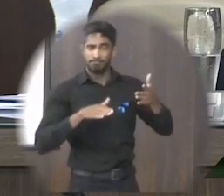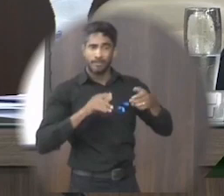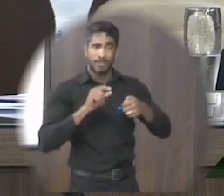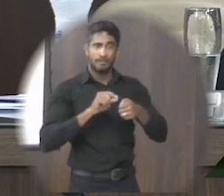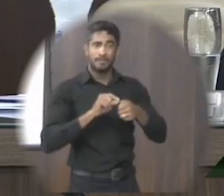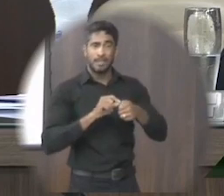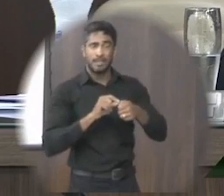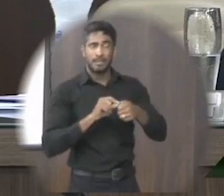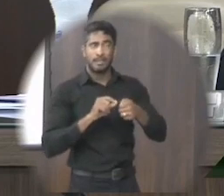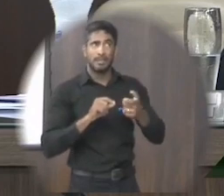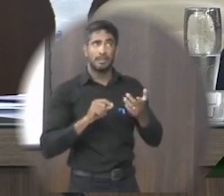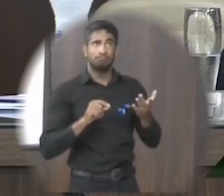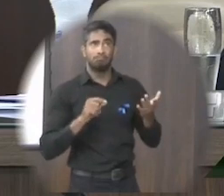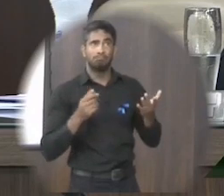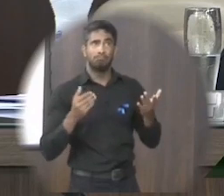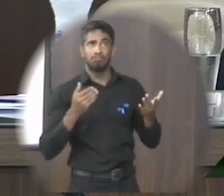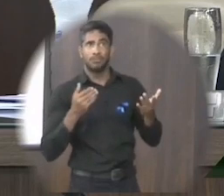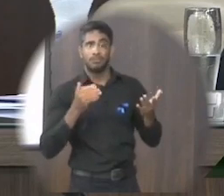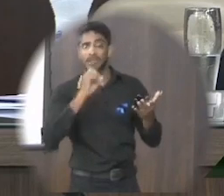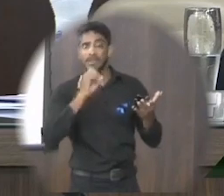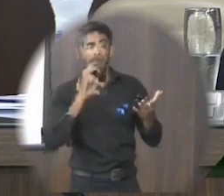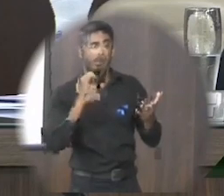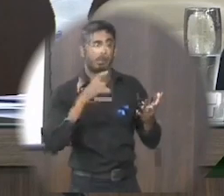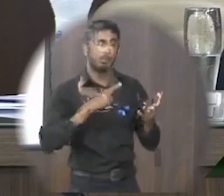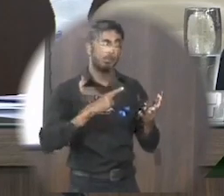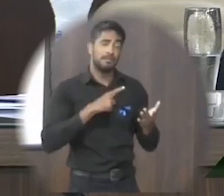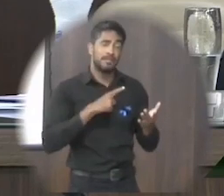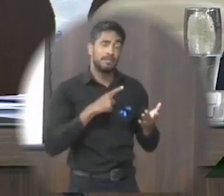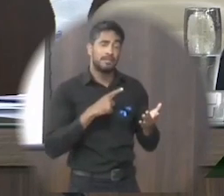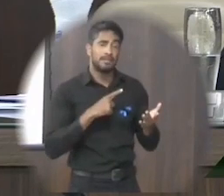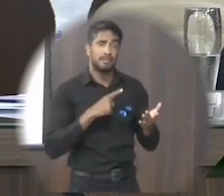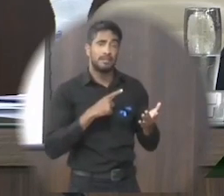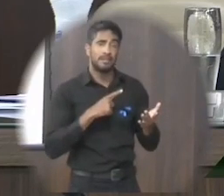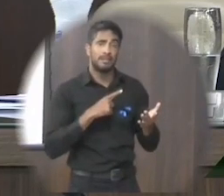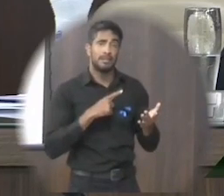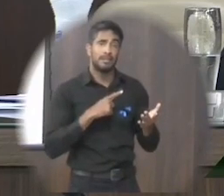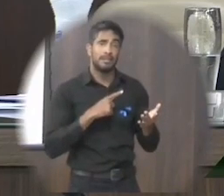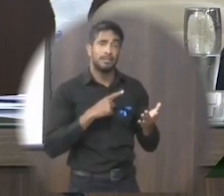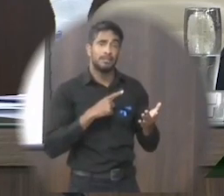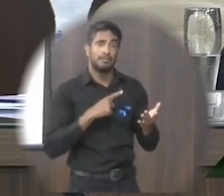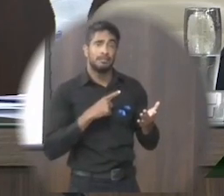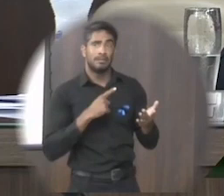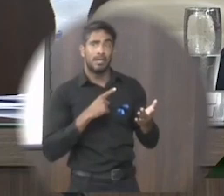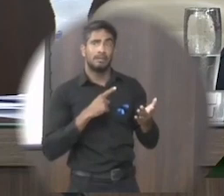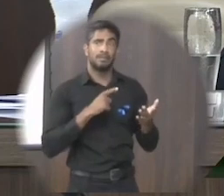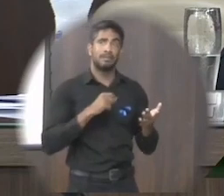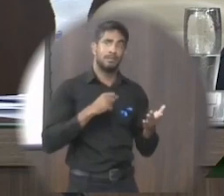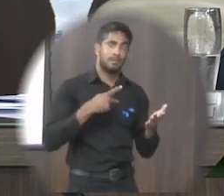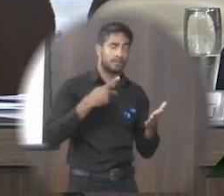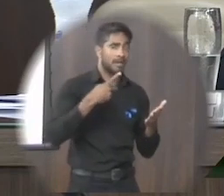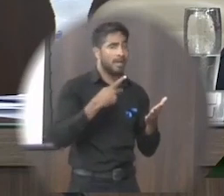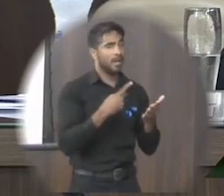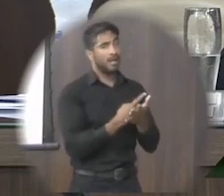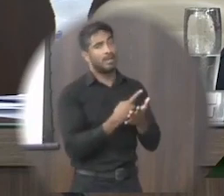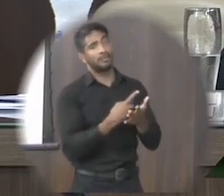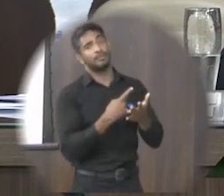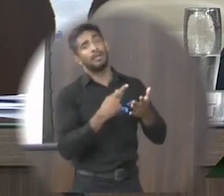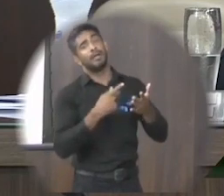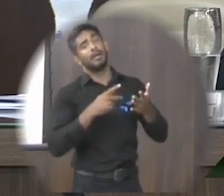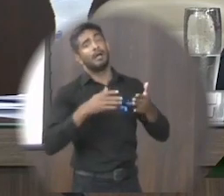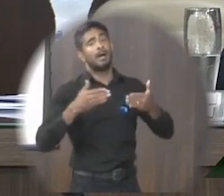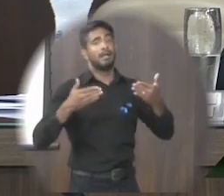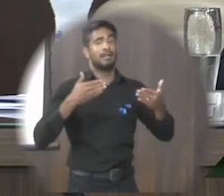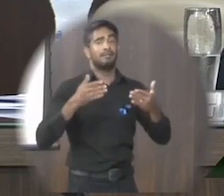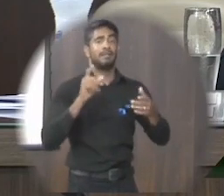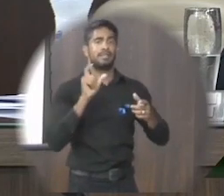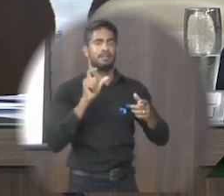de formas ali, é como se tivesse já prejulgando que a ação teria sido ilegítima através das palavras. E eu